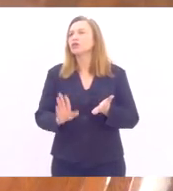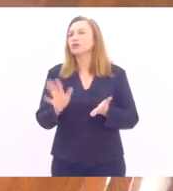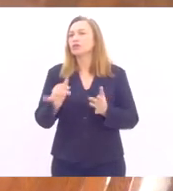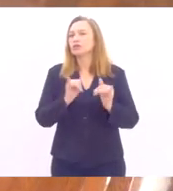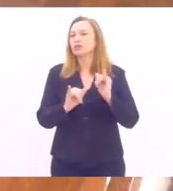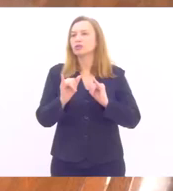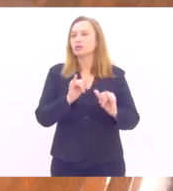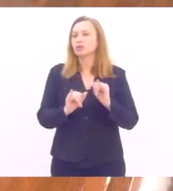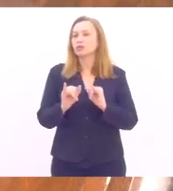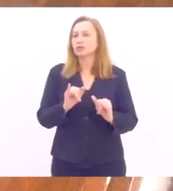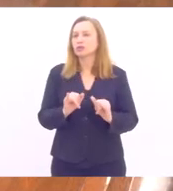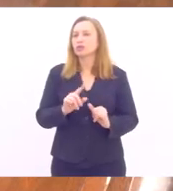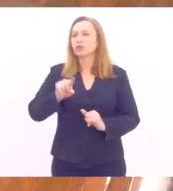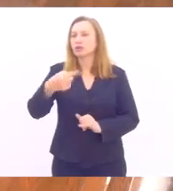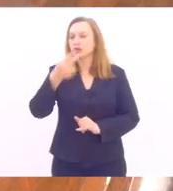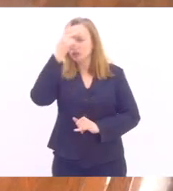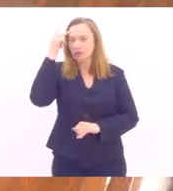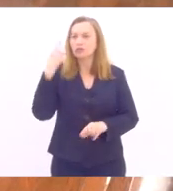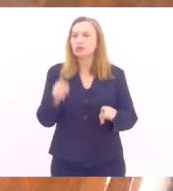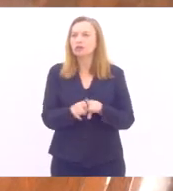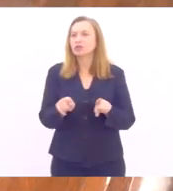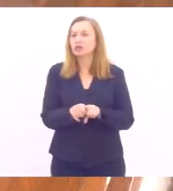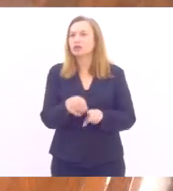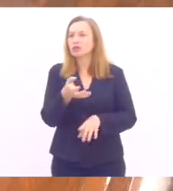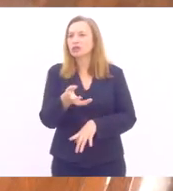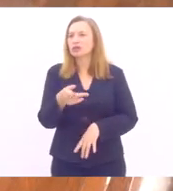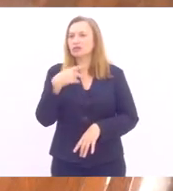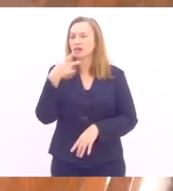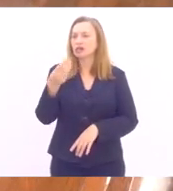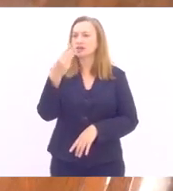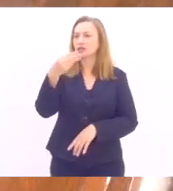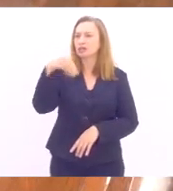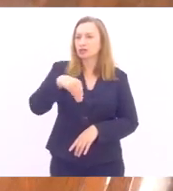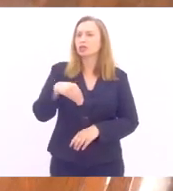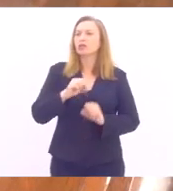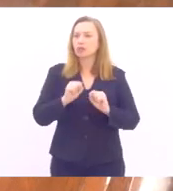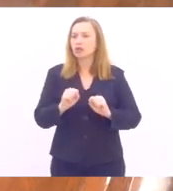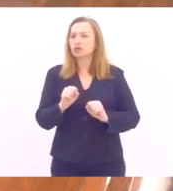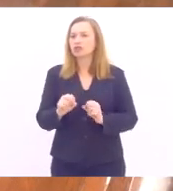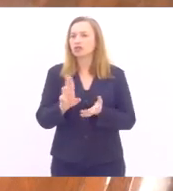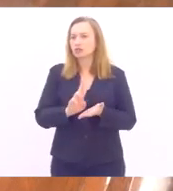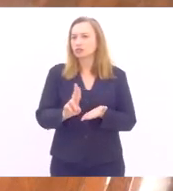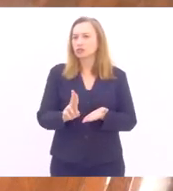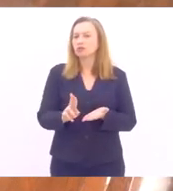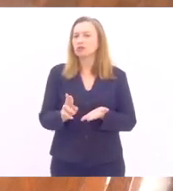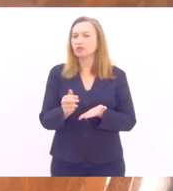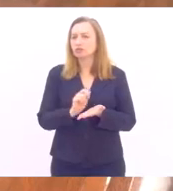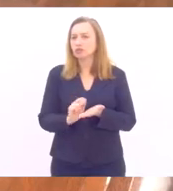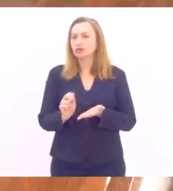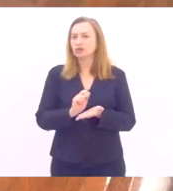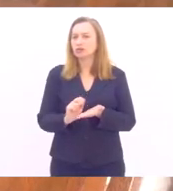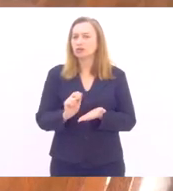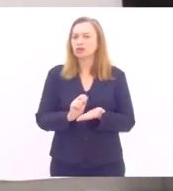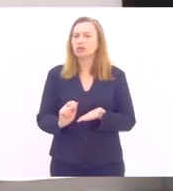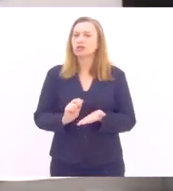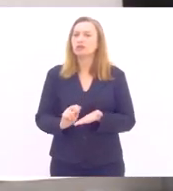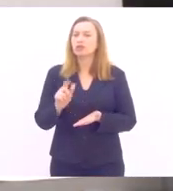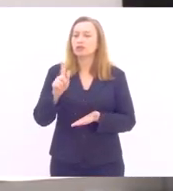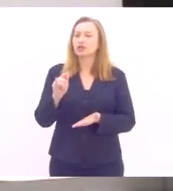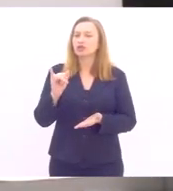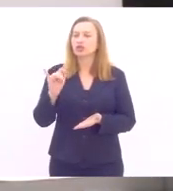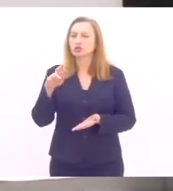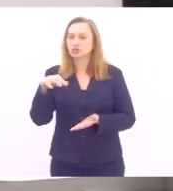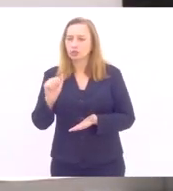Adi, as outras pessoas também que quiserem falar os seus 3 minutos podem já irem se inscrevendo com a Gilma e com